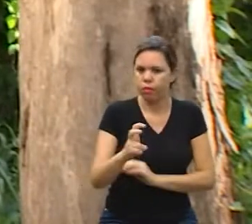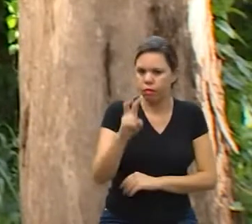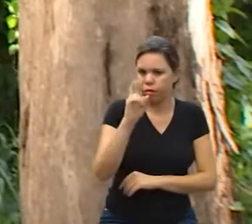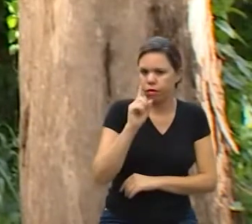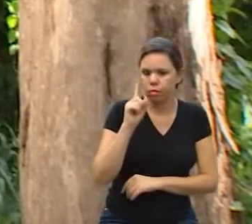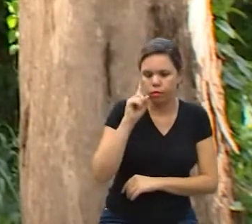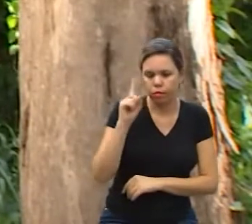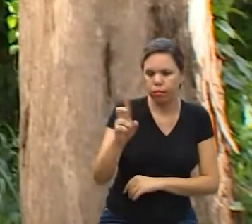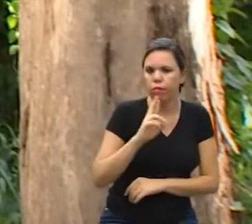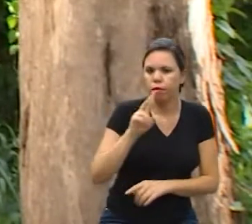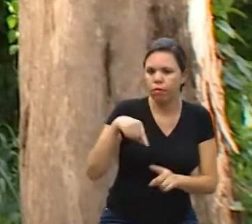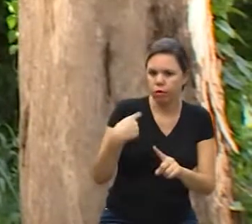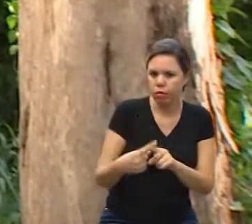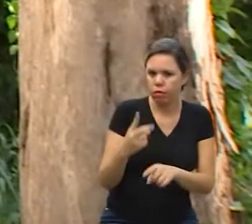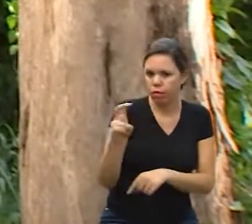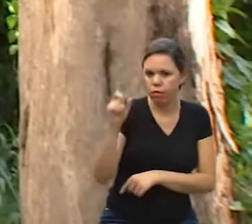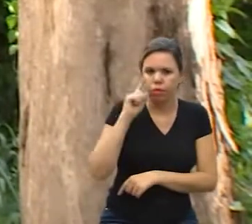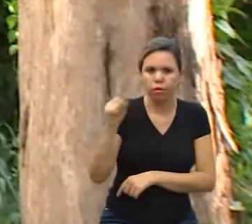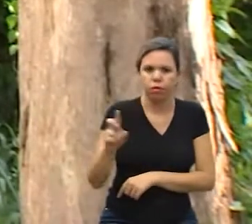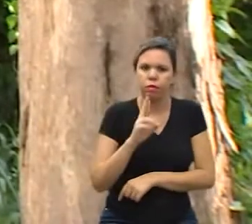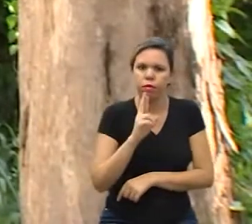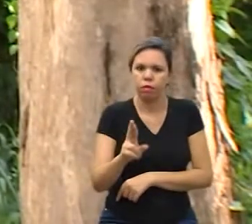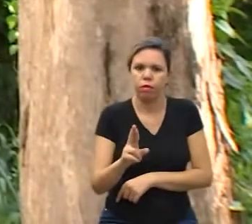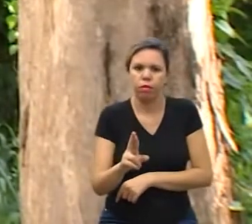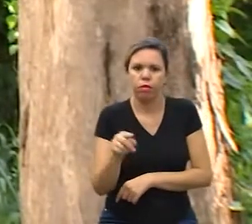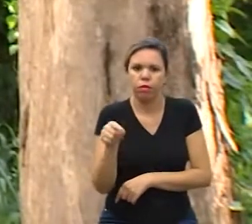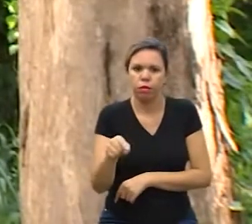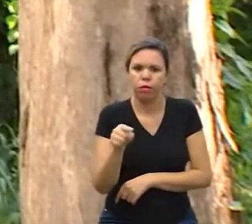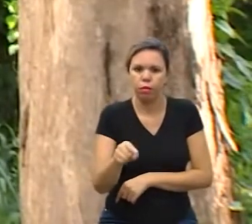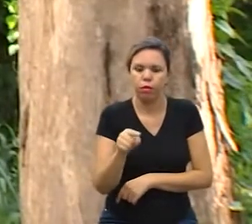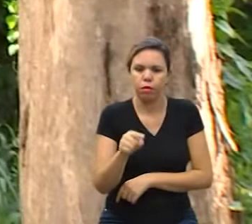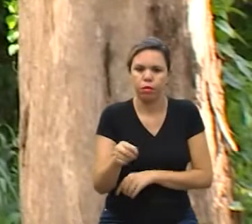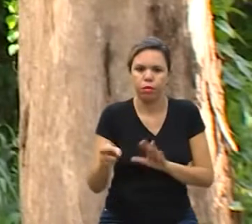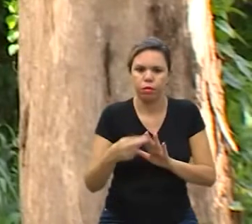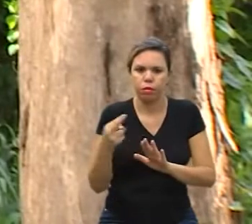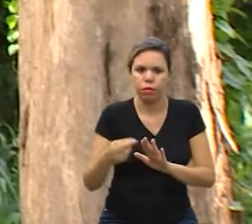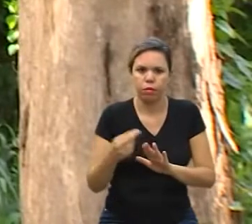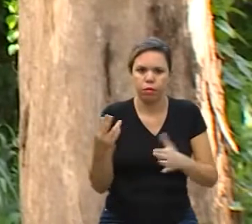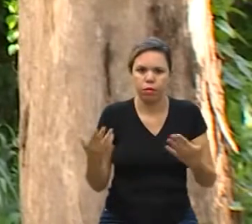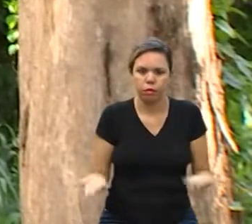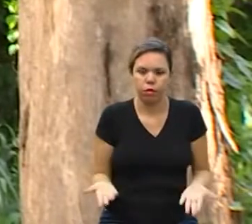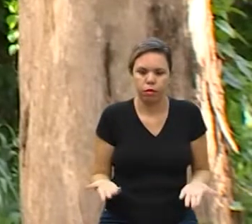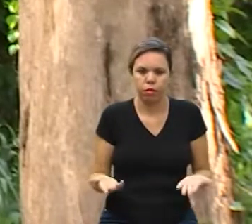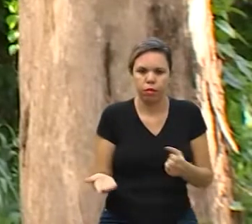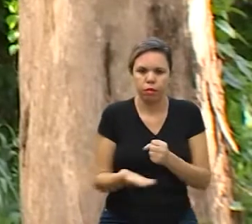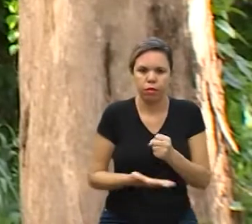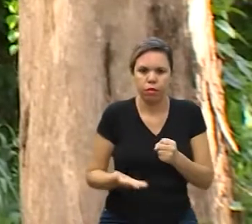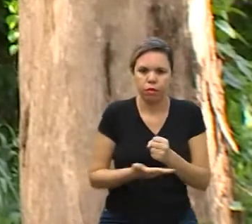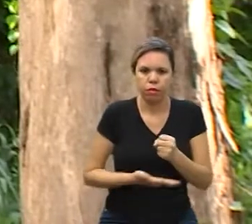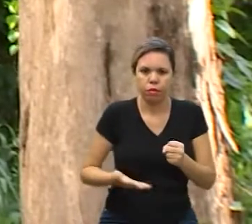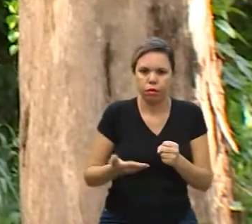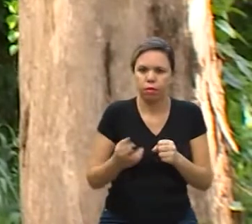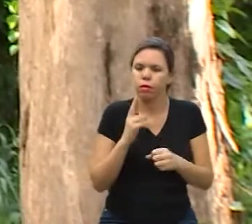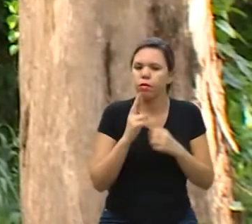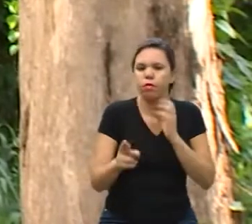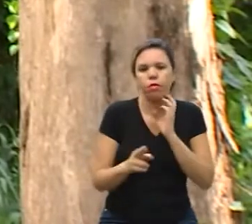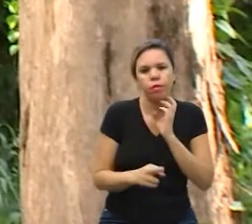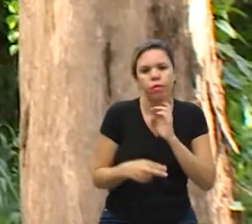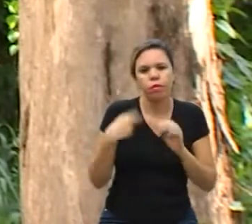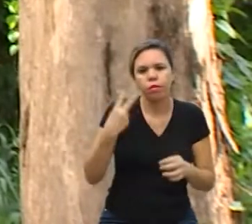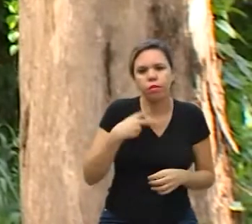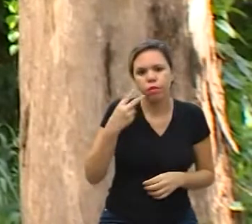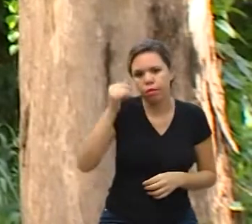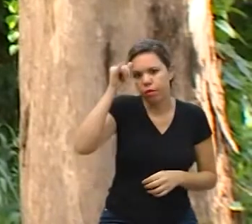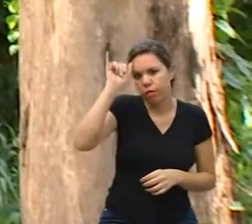de 15 dias, que pode ser prorrogado por mais 15, para responder aos requerimentos. É com base nessas